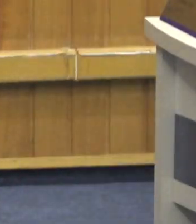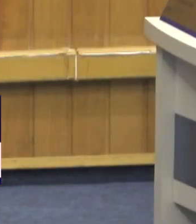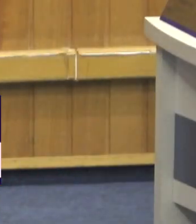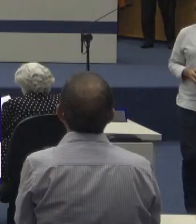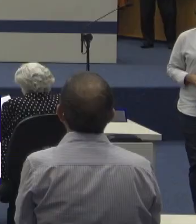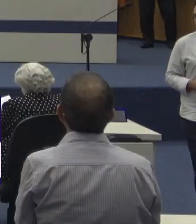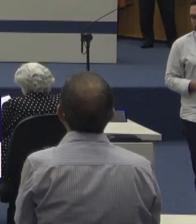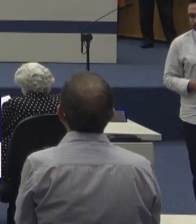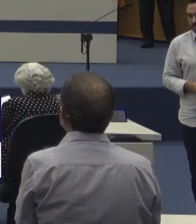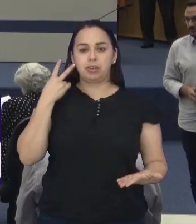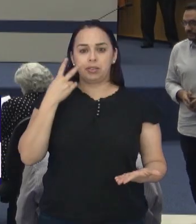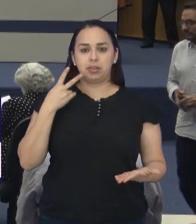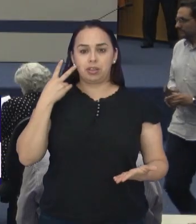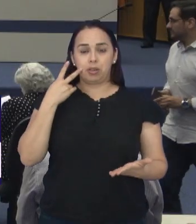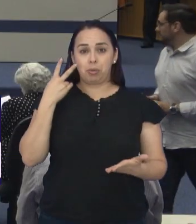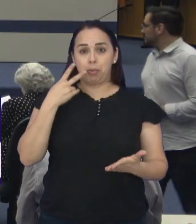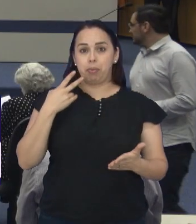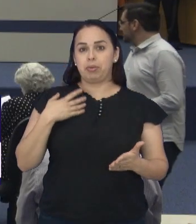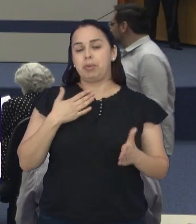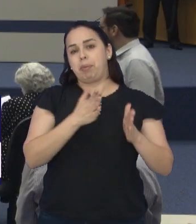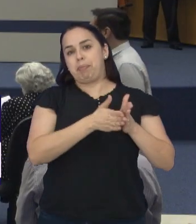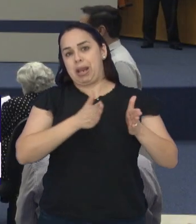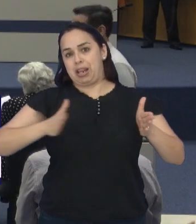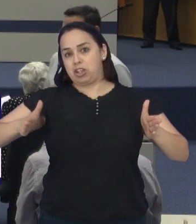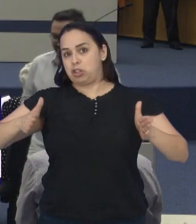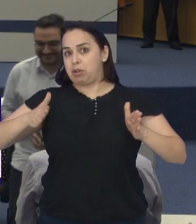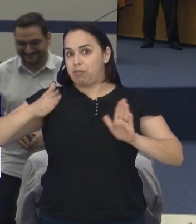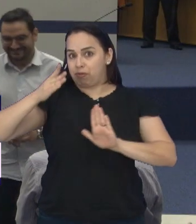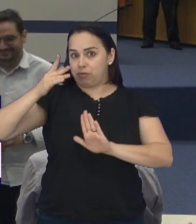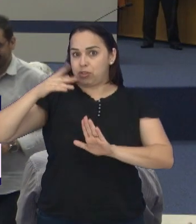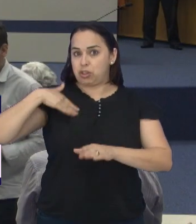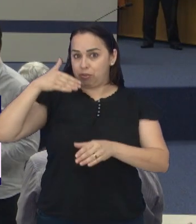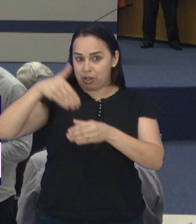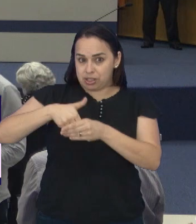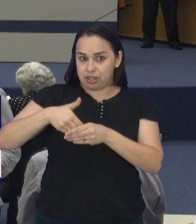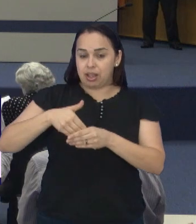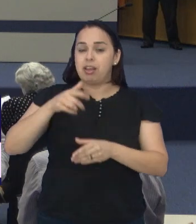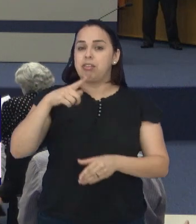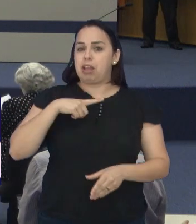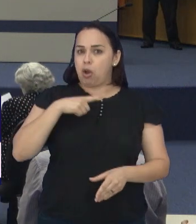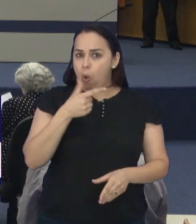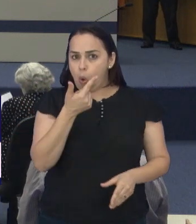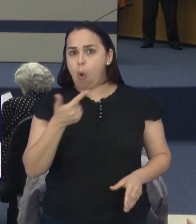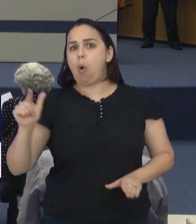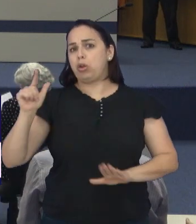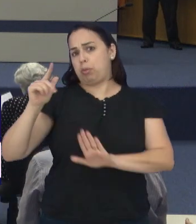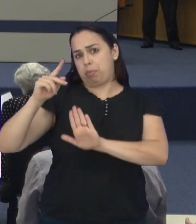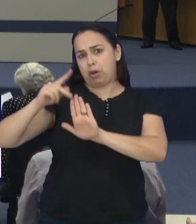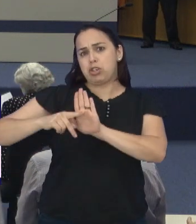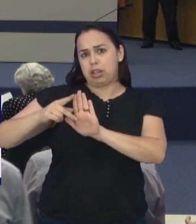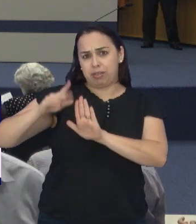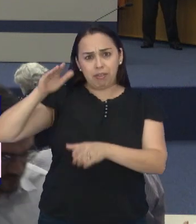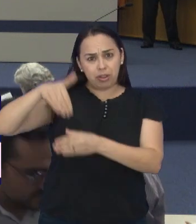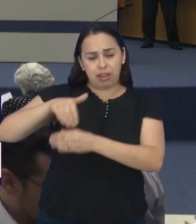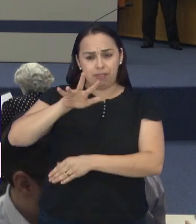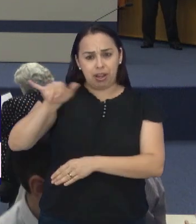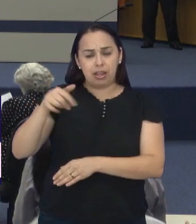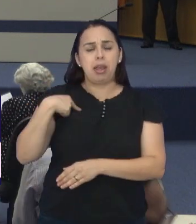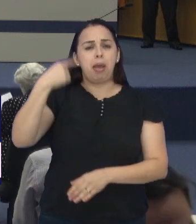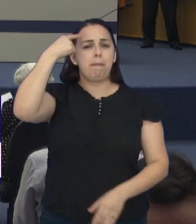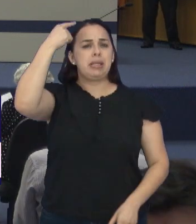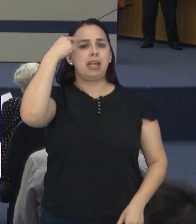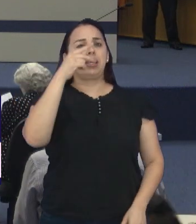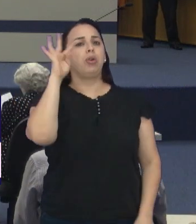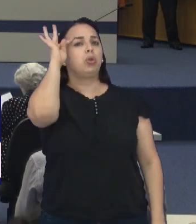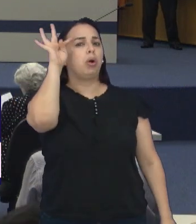Vereador, nós estamos em processo de votação. Se for para justificar a votação, é que tem outro projeto para você votar, mas tudo bem. É que eu pensei que ele ia falar